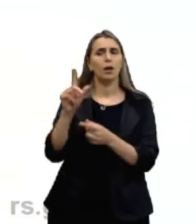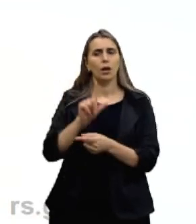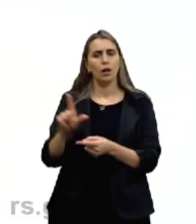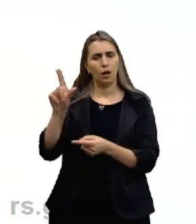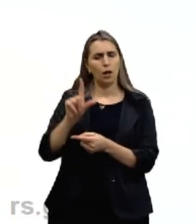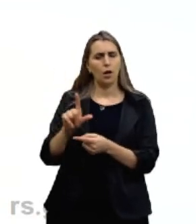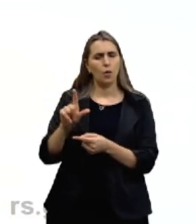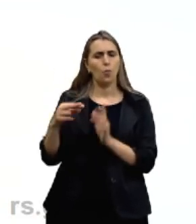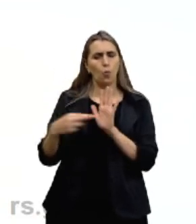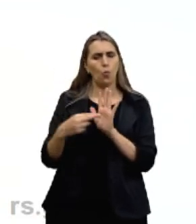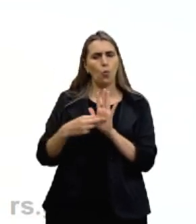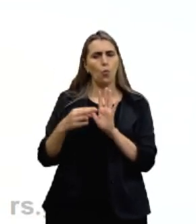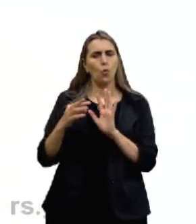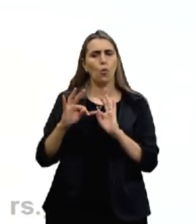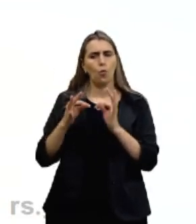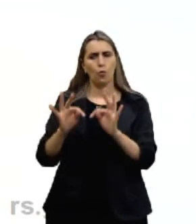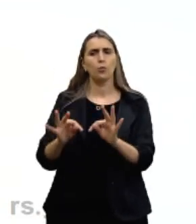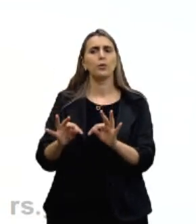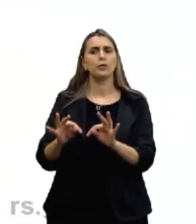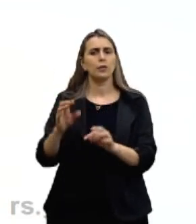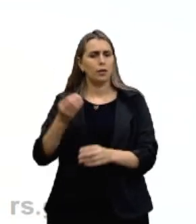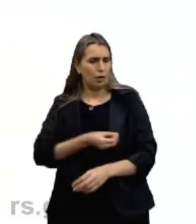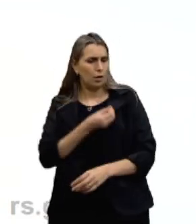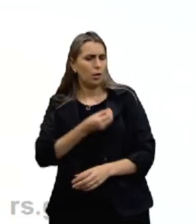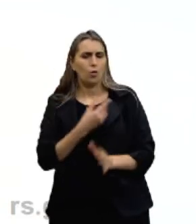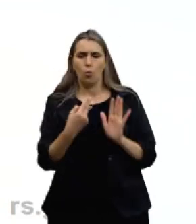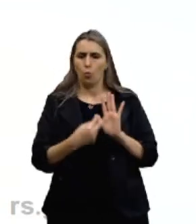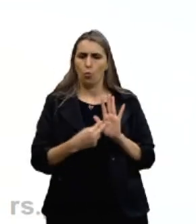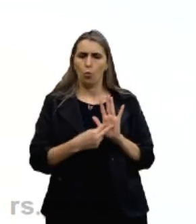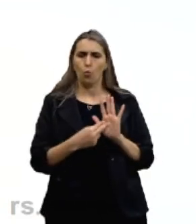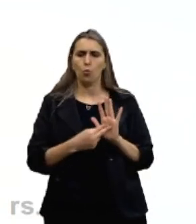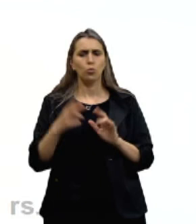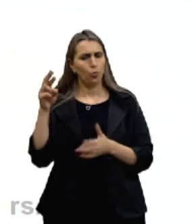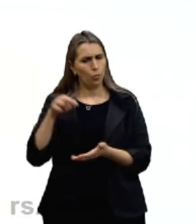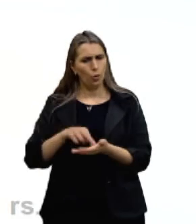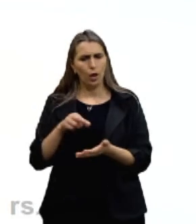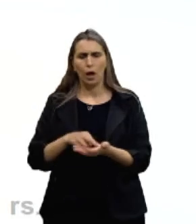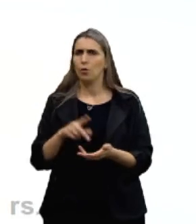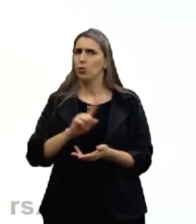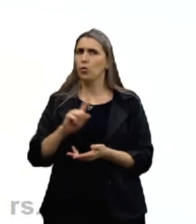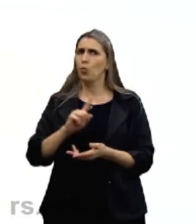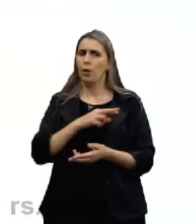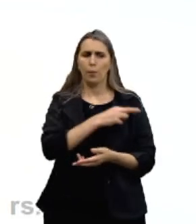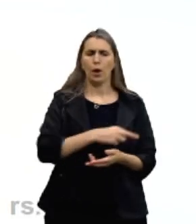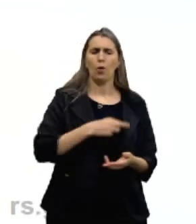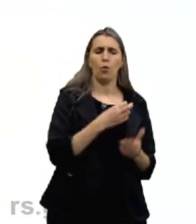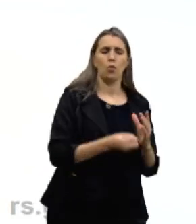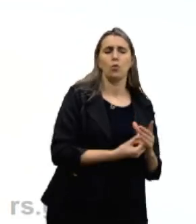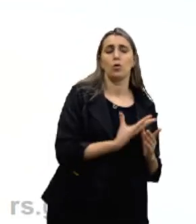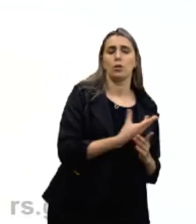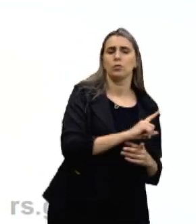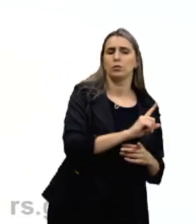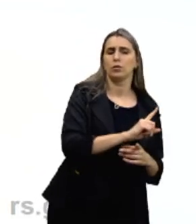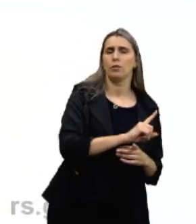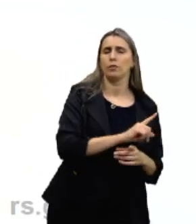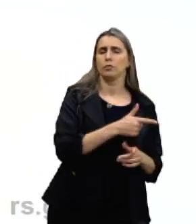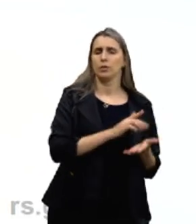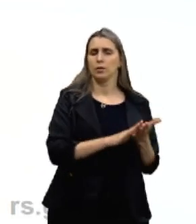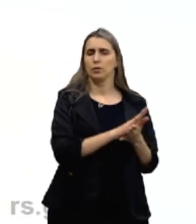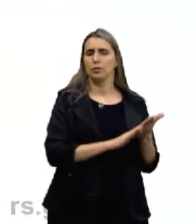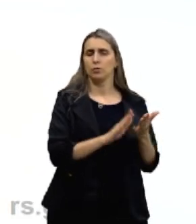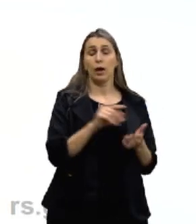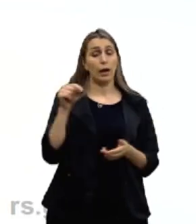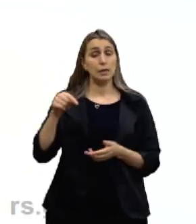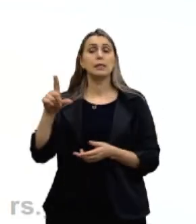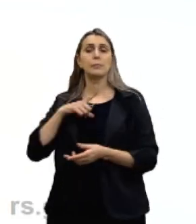literatura deve refletir os mecanismos da vida muito real aqui não é mais aquele romance do Romantismo lá que não tem nada